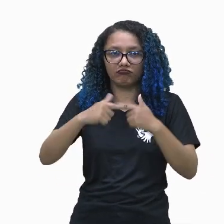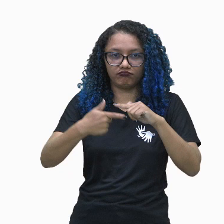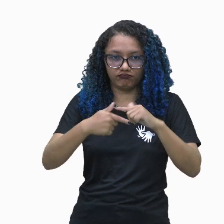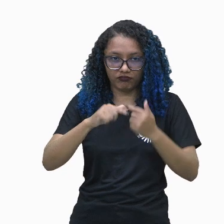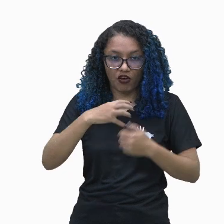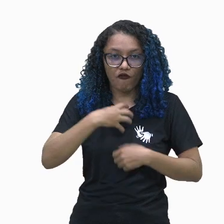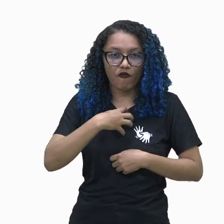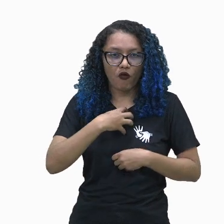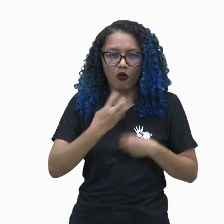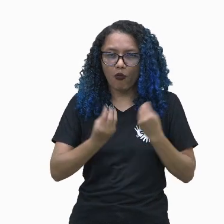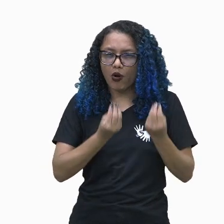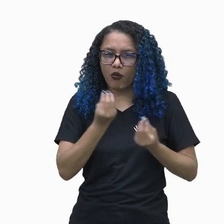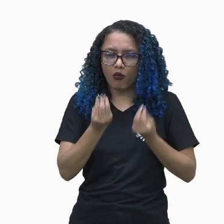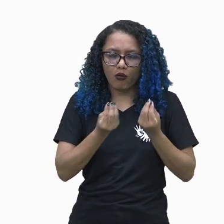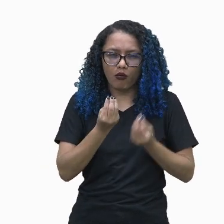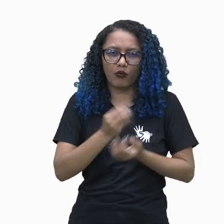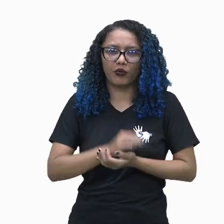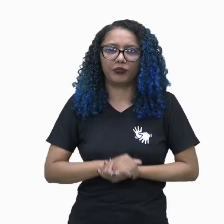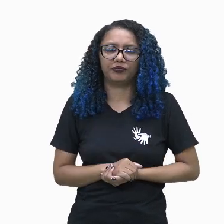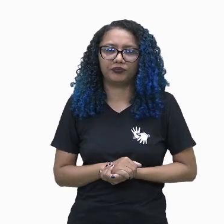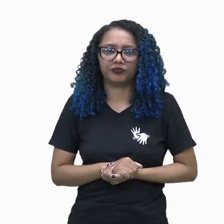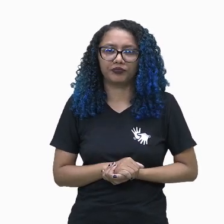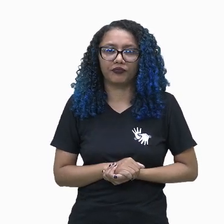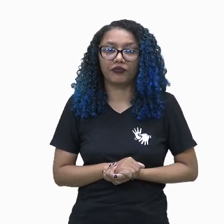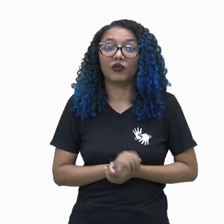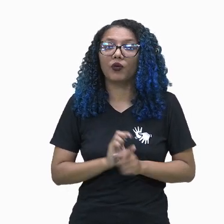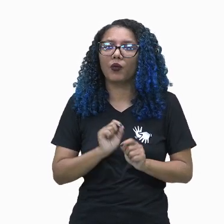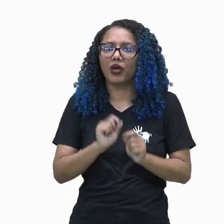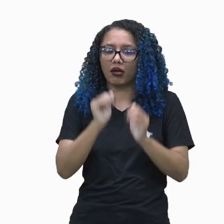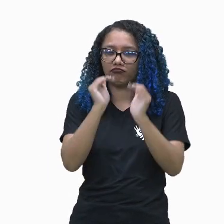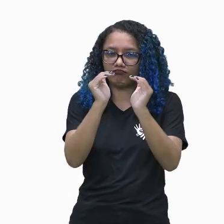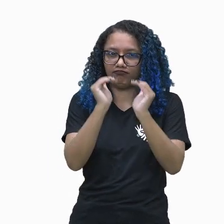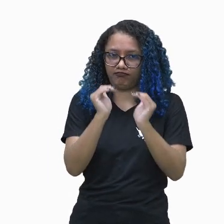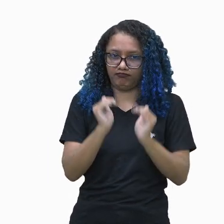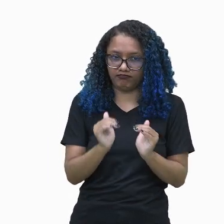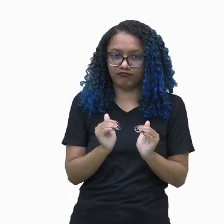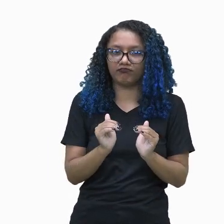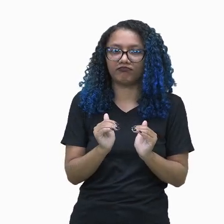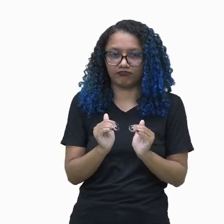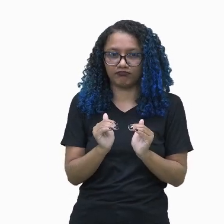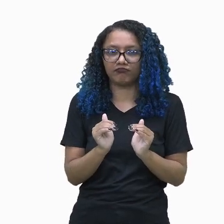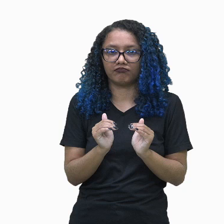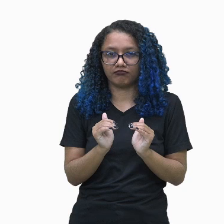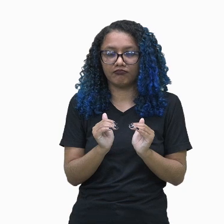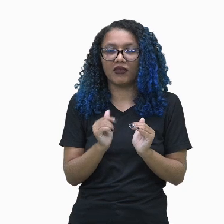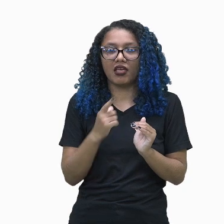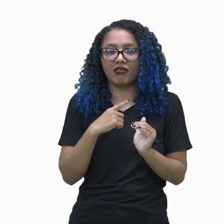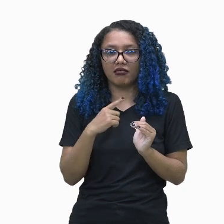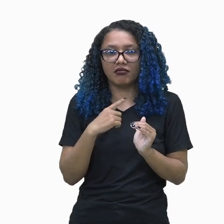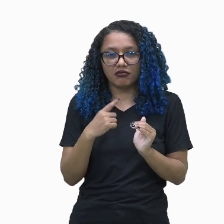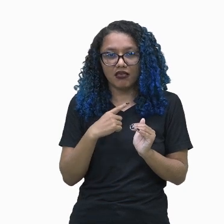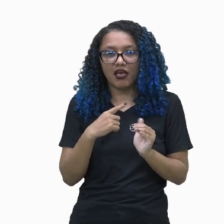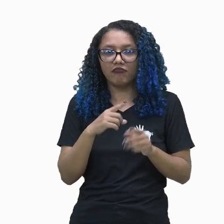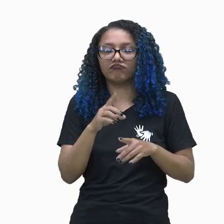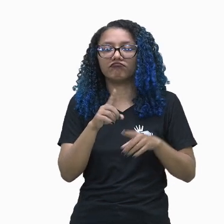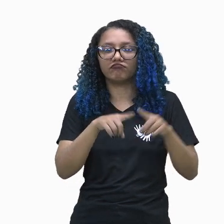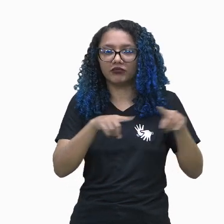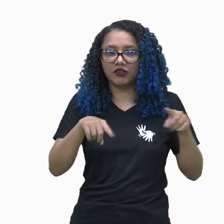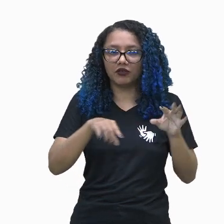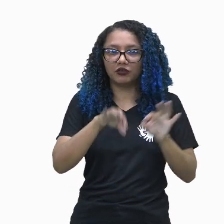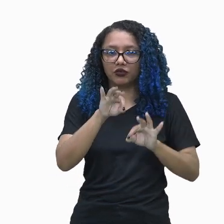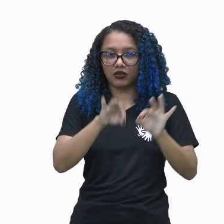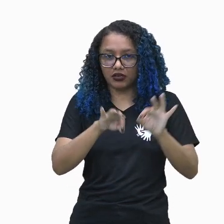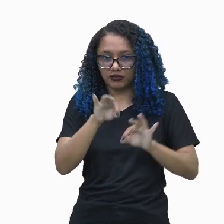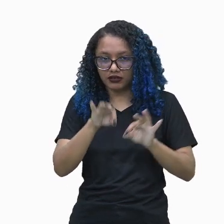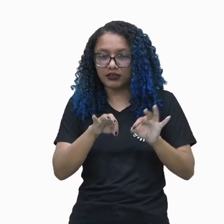estrutura das proteínas é hierárquica e ela compreende níveis de organização